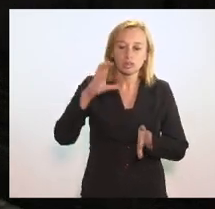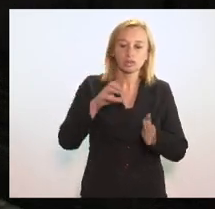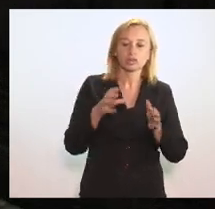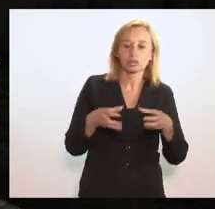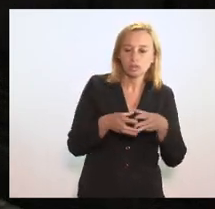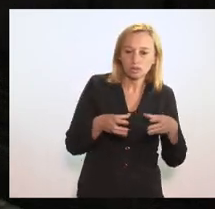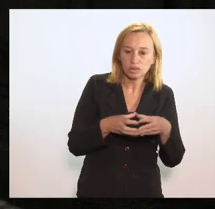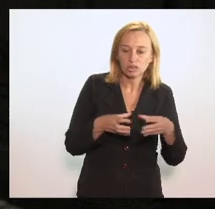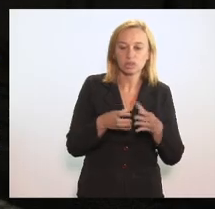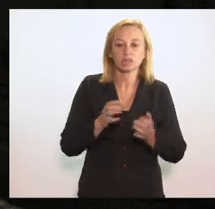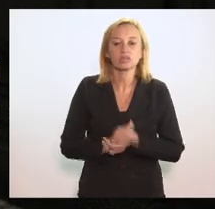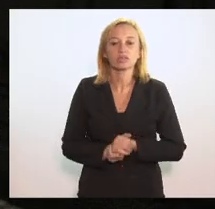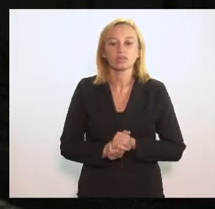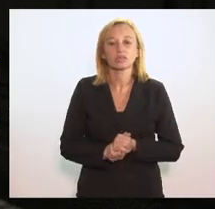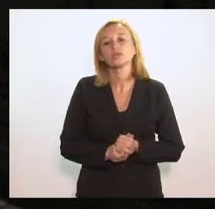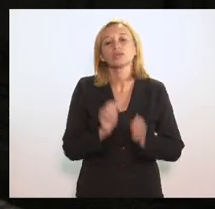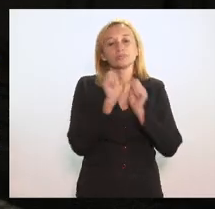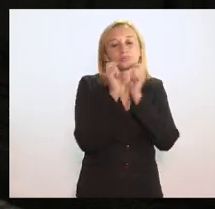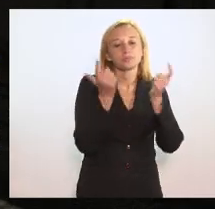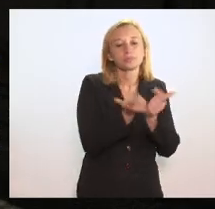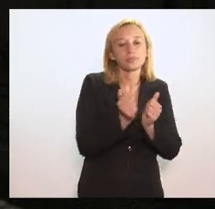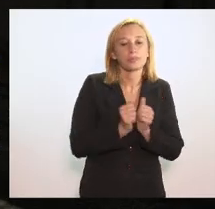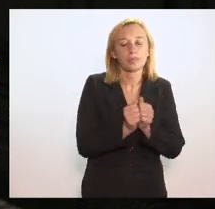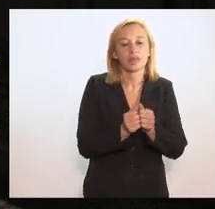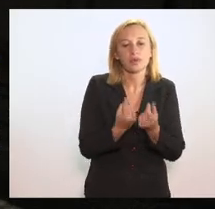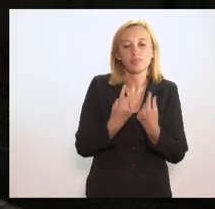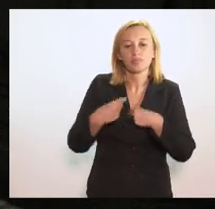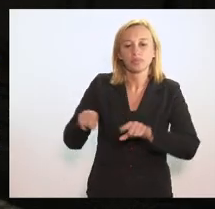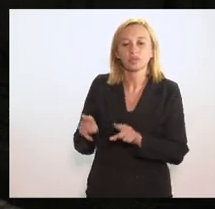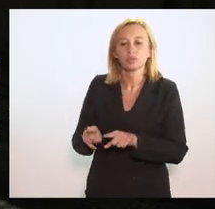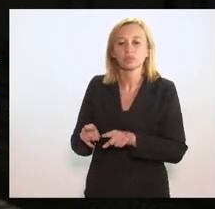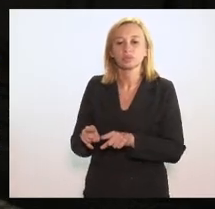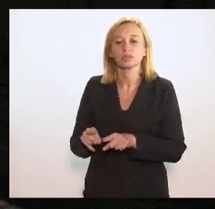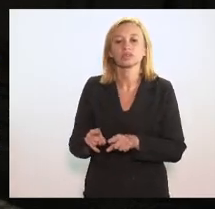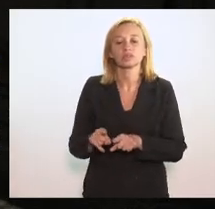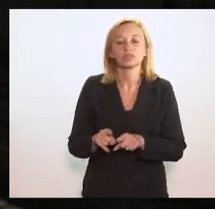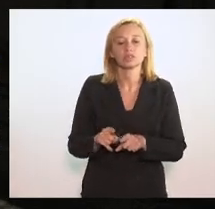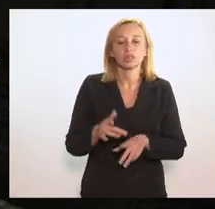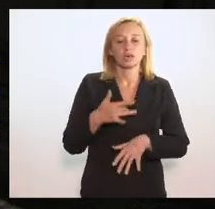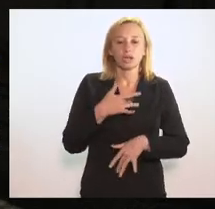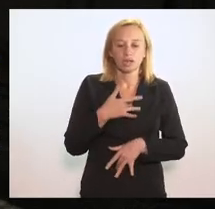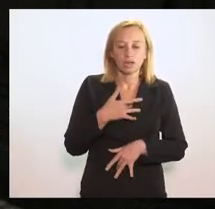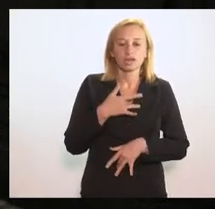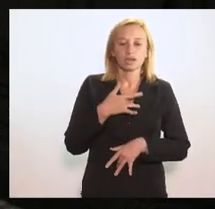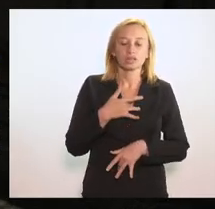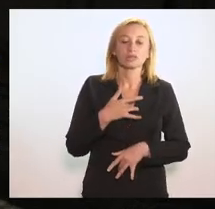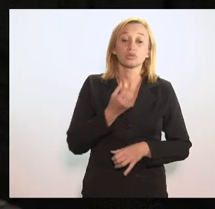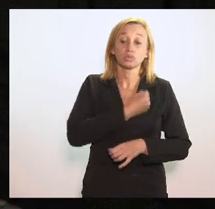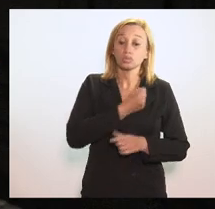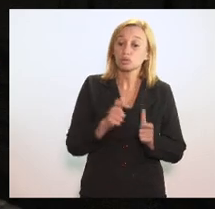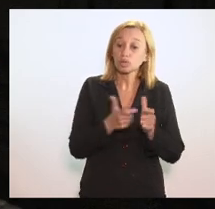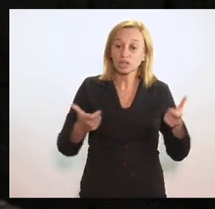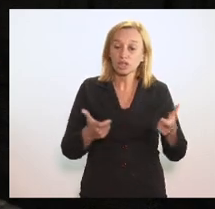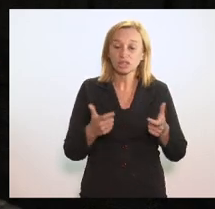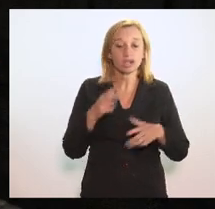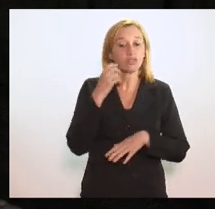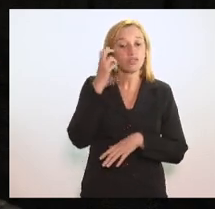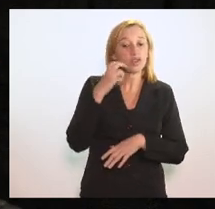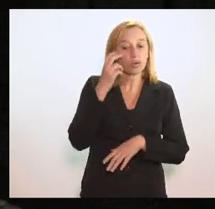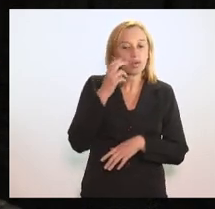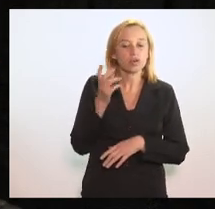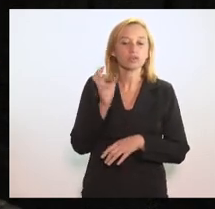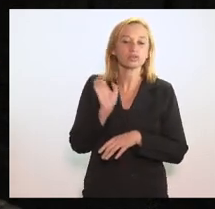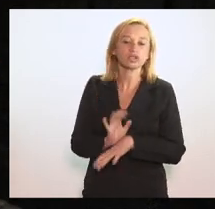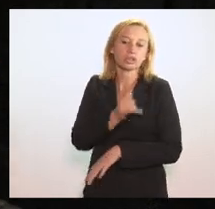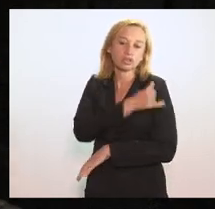a partir da provocação da Alerj para enfrentar esta chaga. O Rio de Janeiro é campeão nacional. É uma vergonha que o Estado